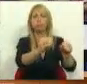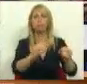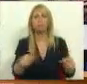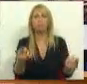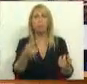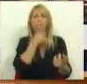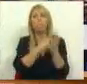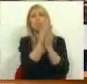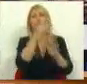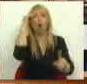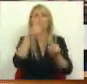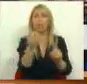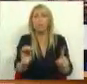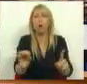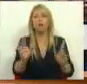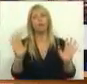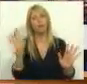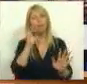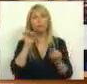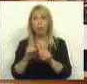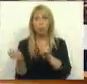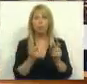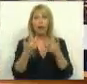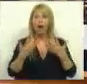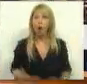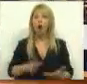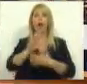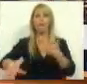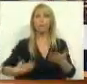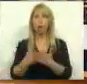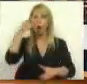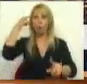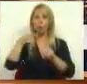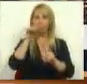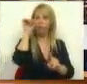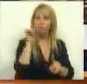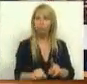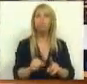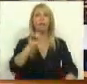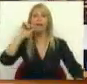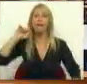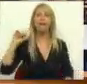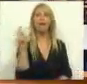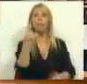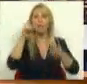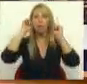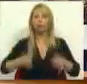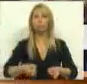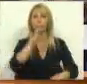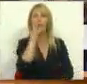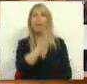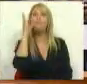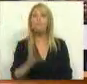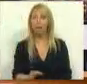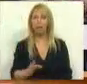objetivas. É importante que deste debate saia uma proposta objetiva e que com rapidez de implementação esteja